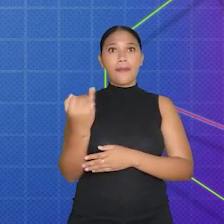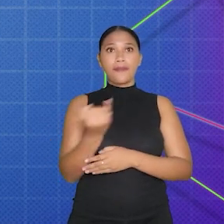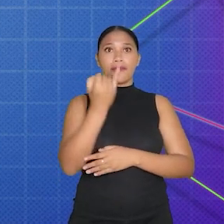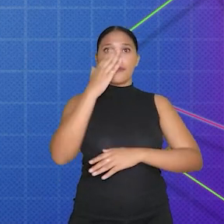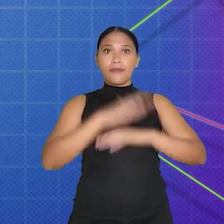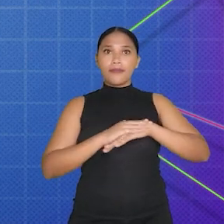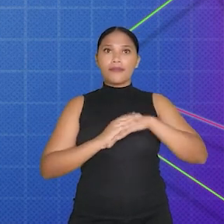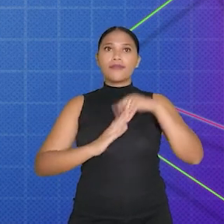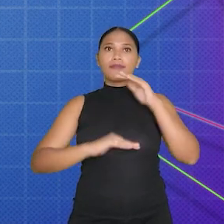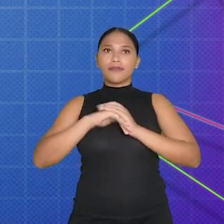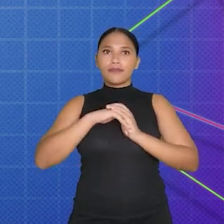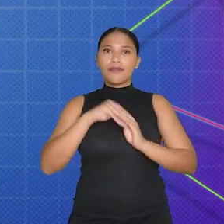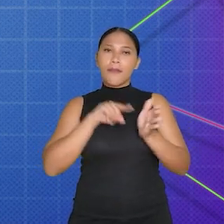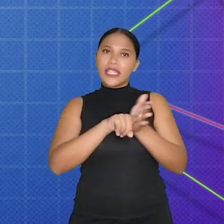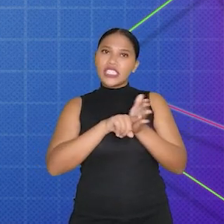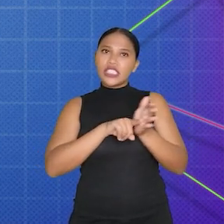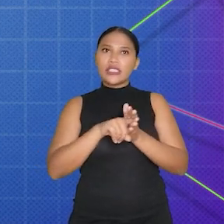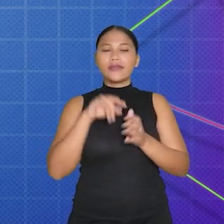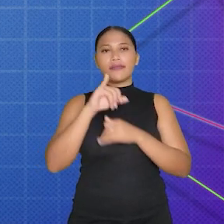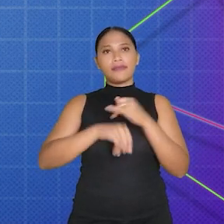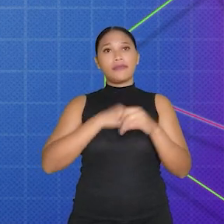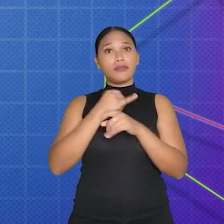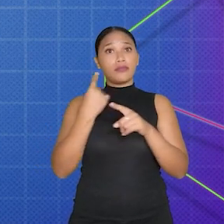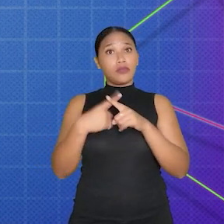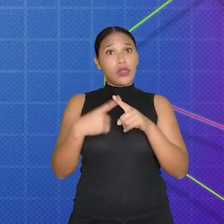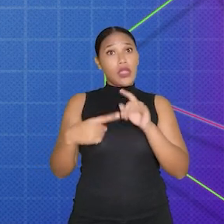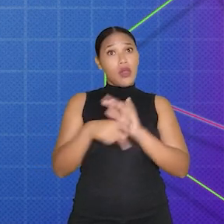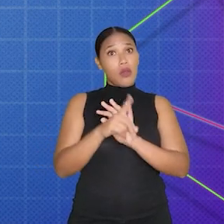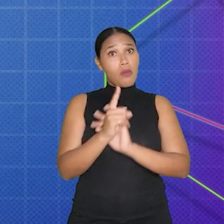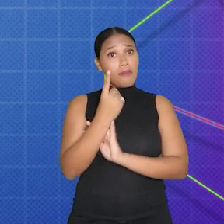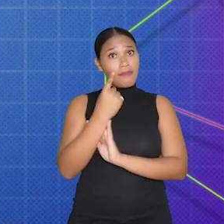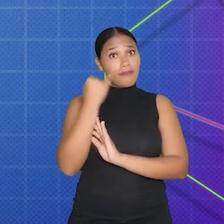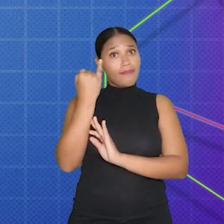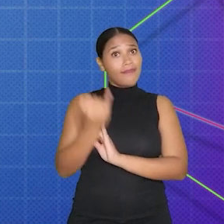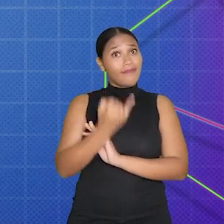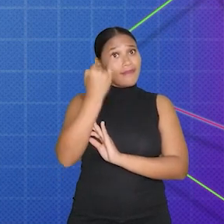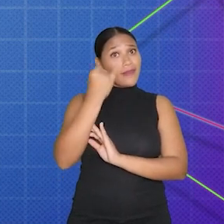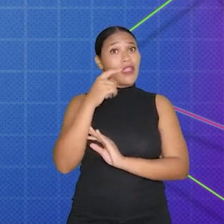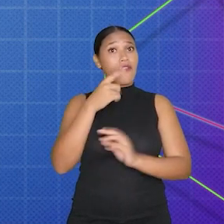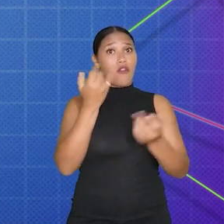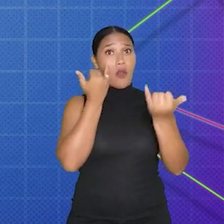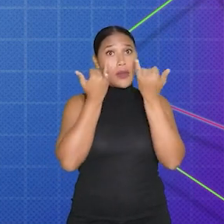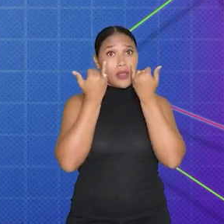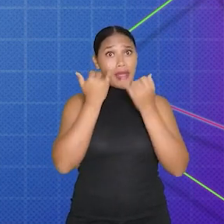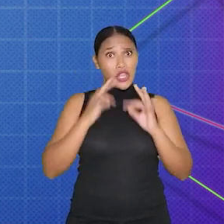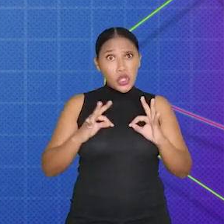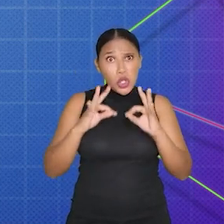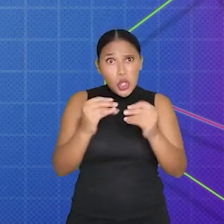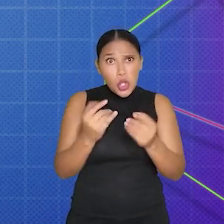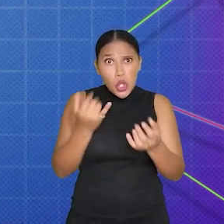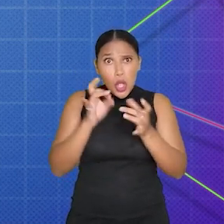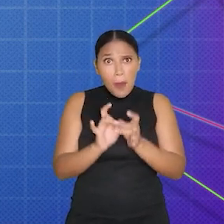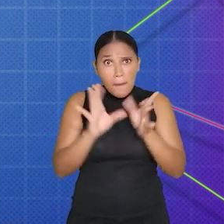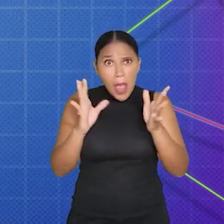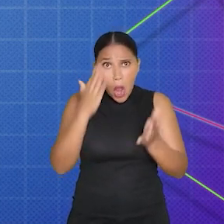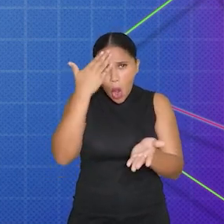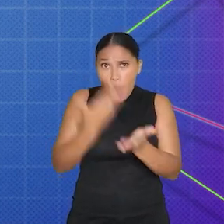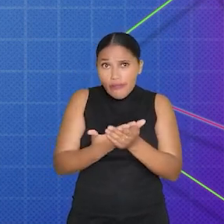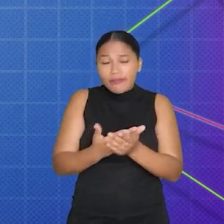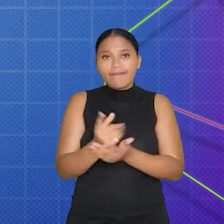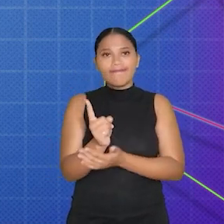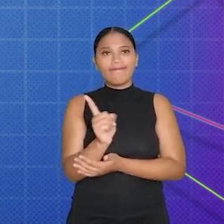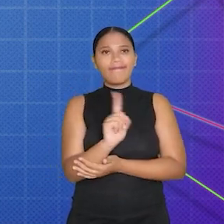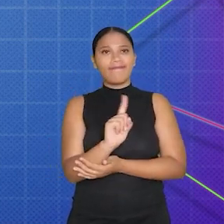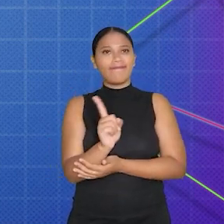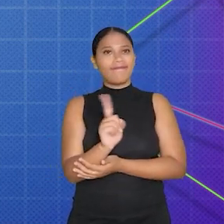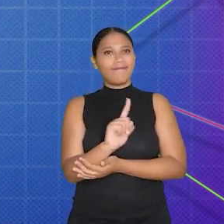uma habilidade importante para quem realiza pesquisas na internet. Isso porque a internet é uma fonte rica de informações, mas nem todas as informações